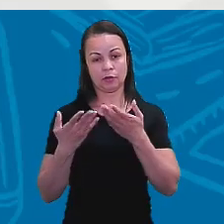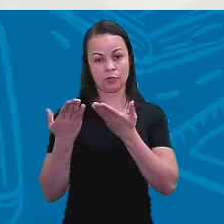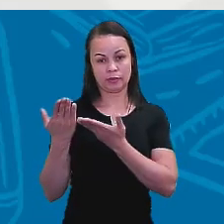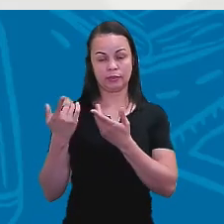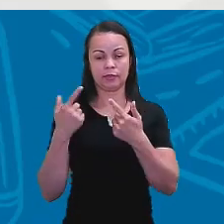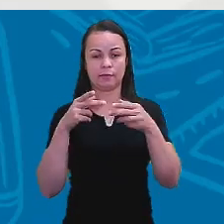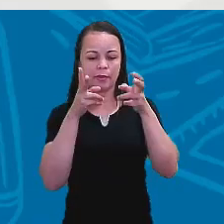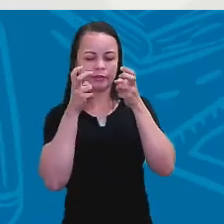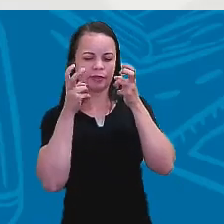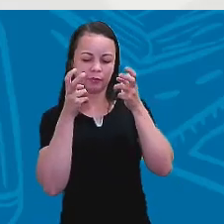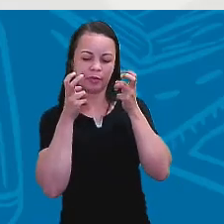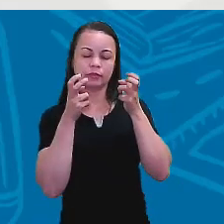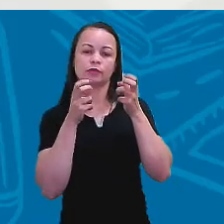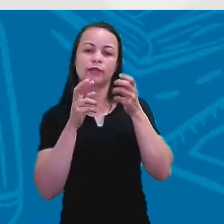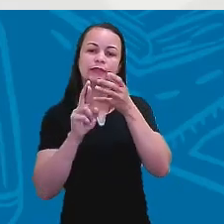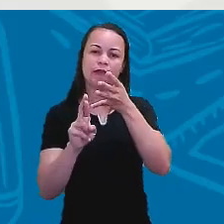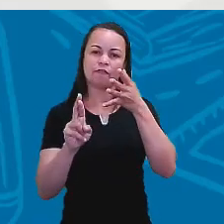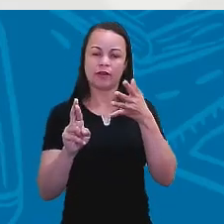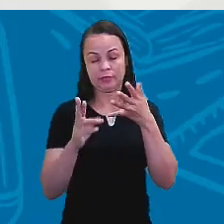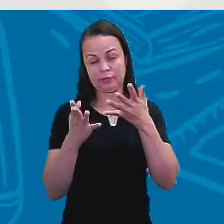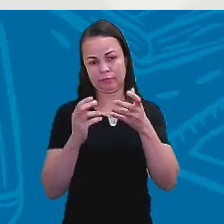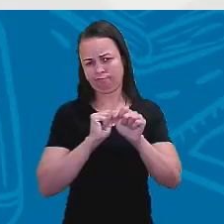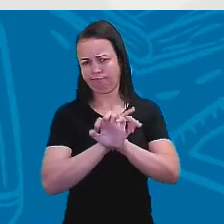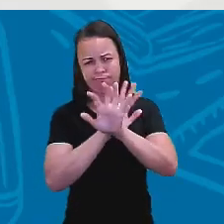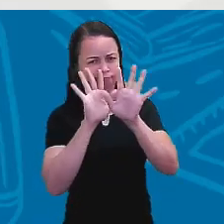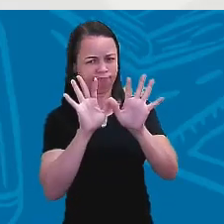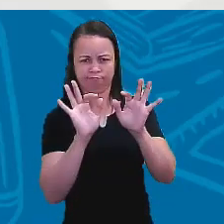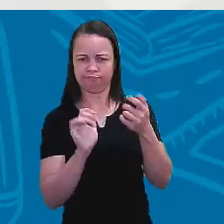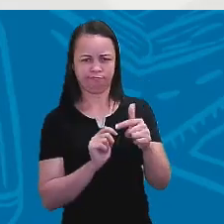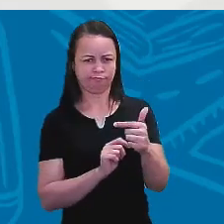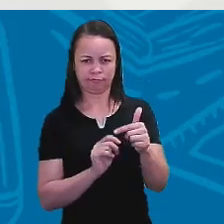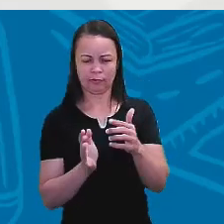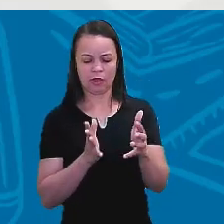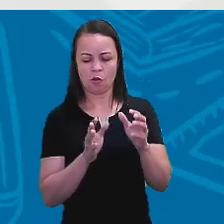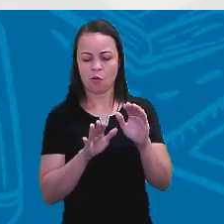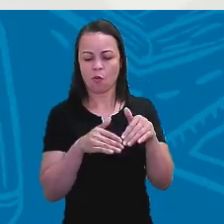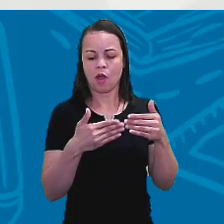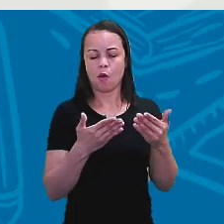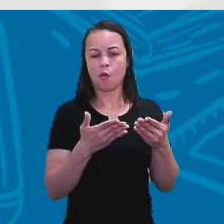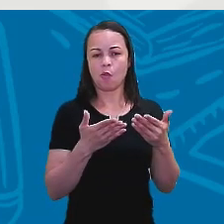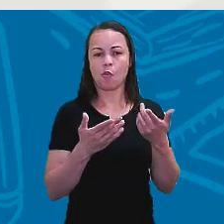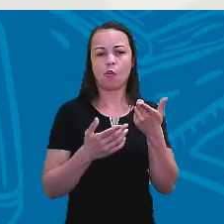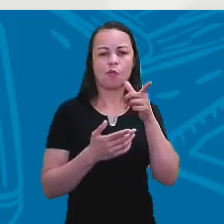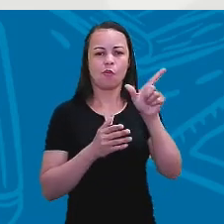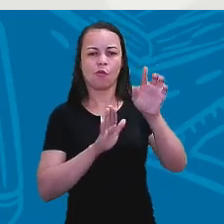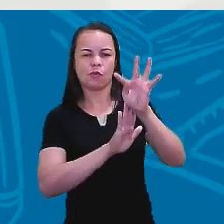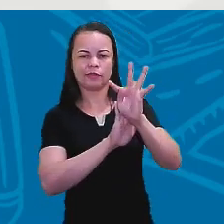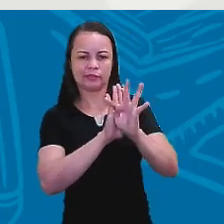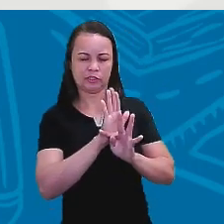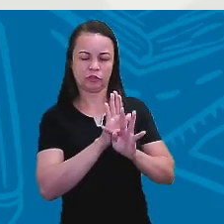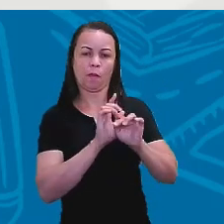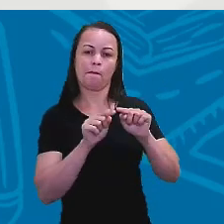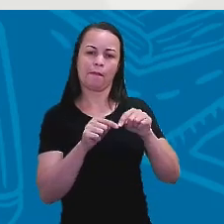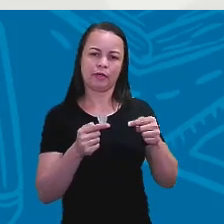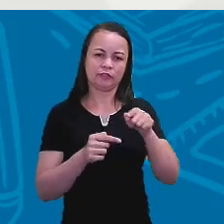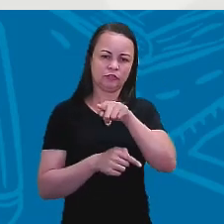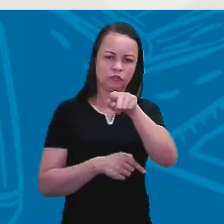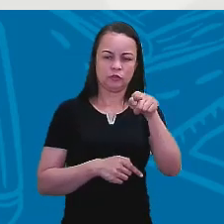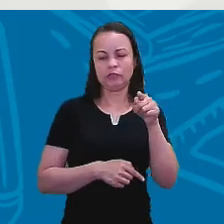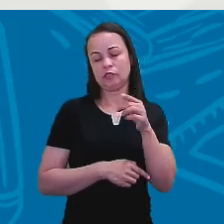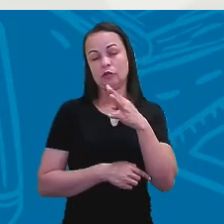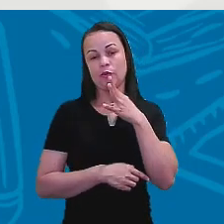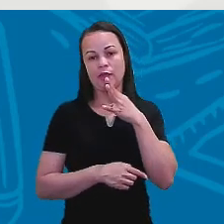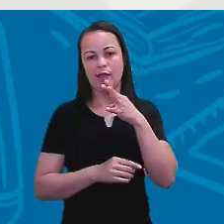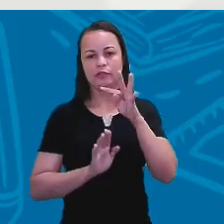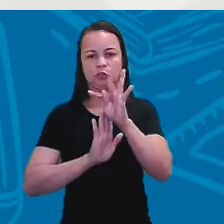referências implícitas, não está muito claro qual é esse outro texto, Mas quem conhece aqui, né, o poema de Carlos